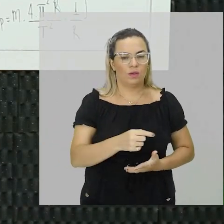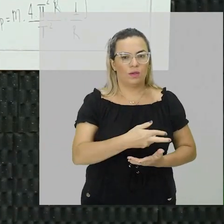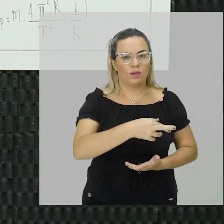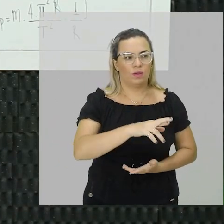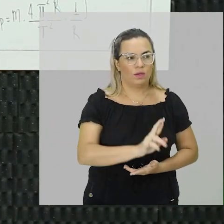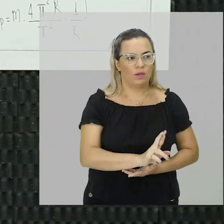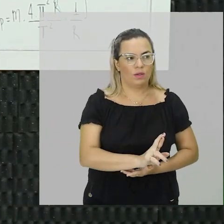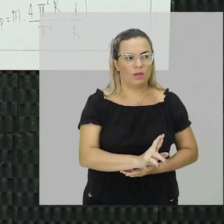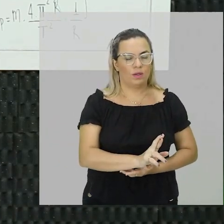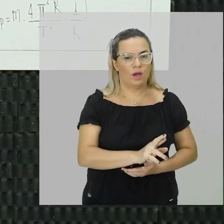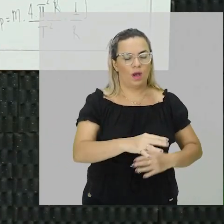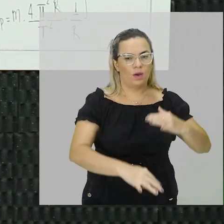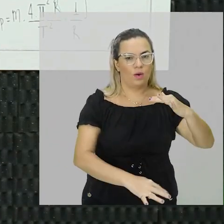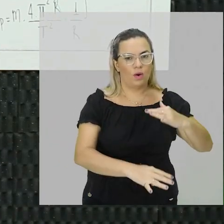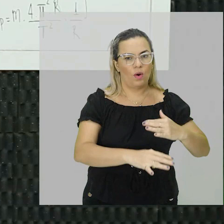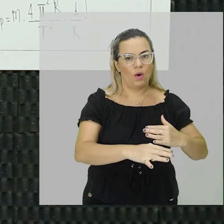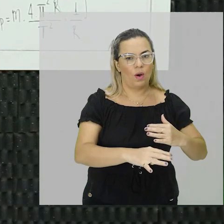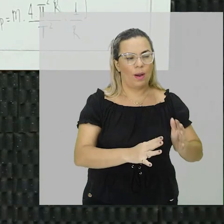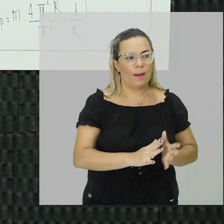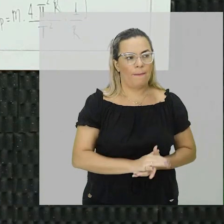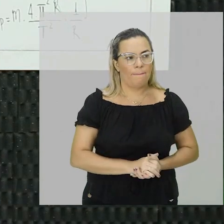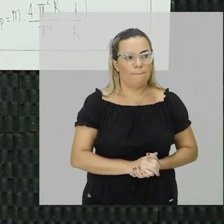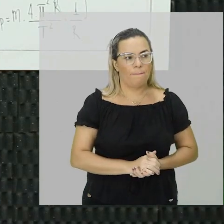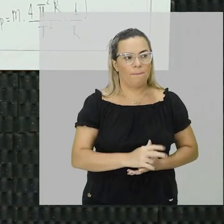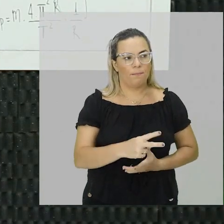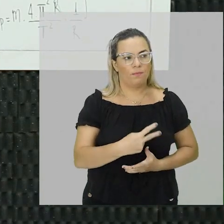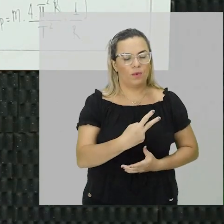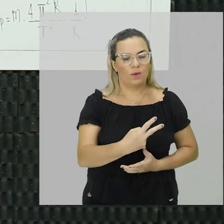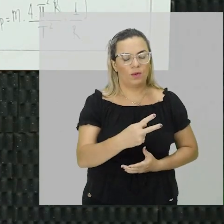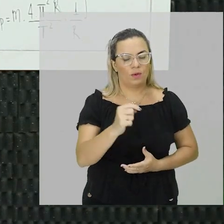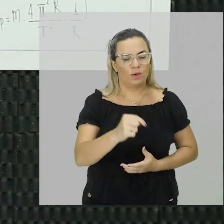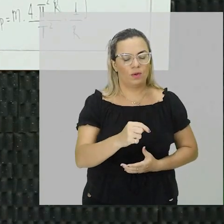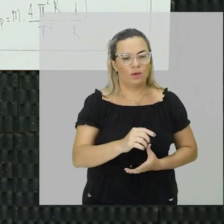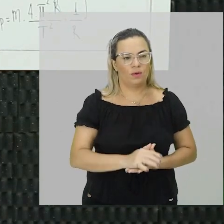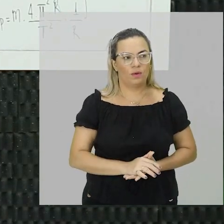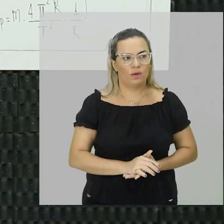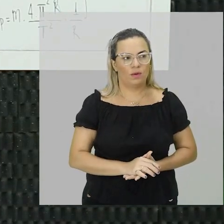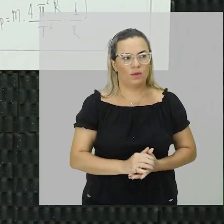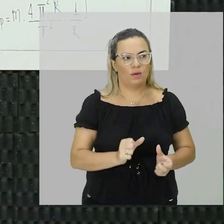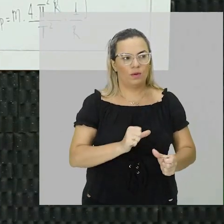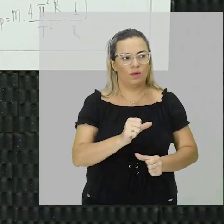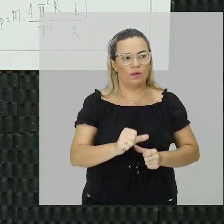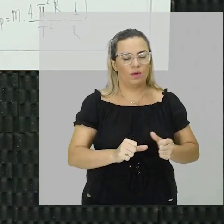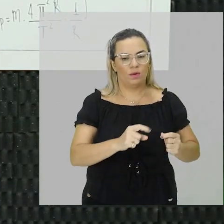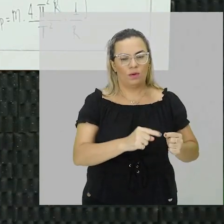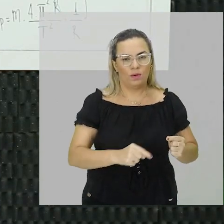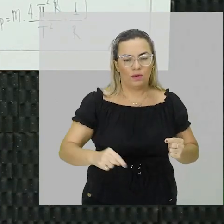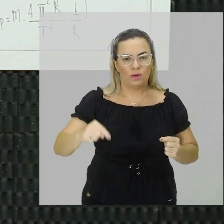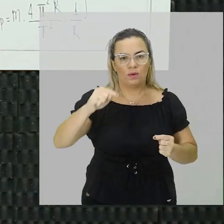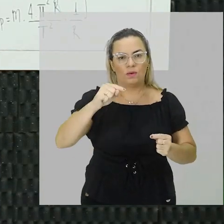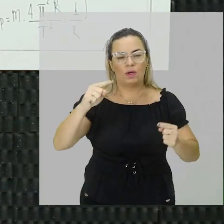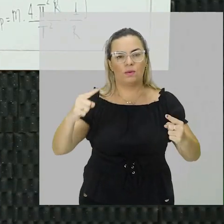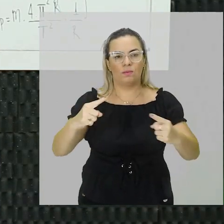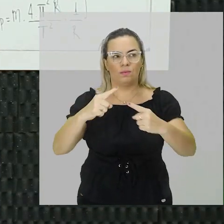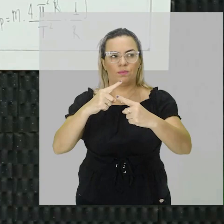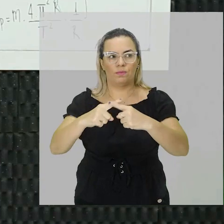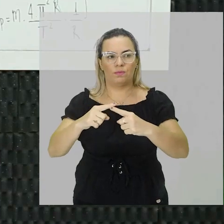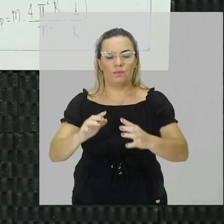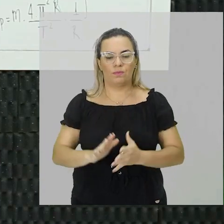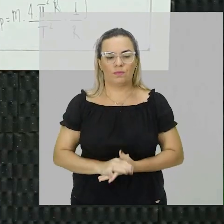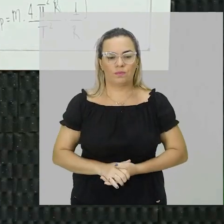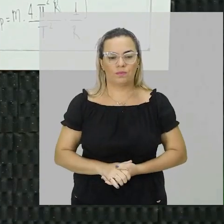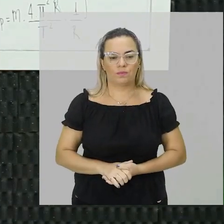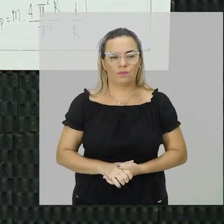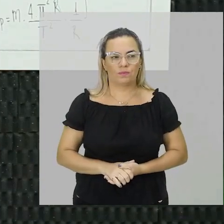raio médio, né, ao quadrado, que está embaixo, ele passa para cá, multiplicando. Então vai ficar como?